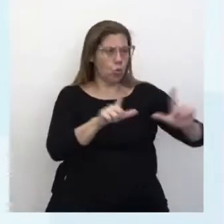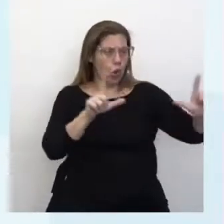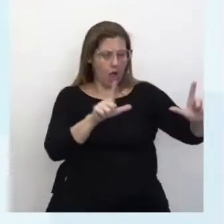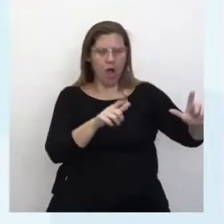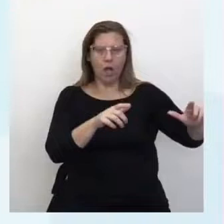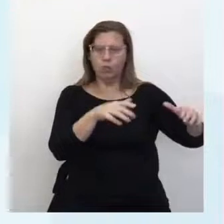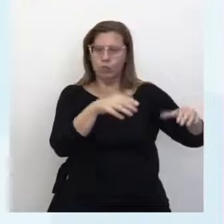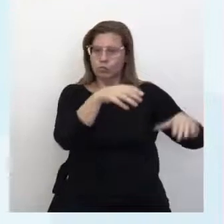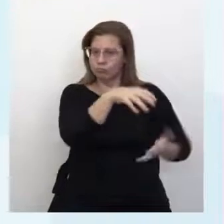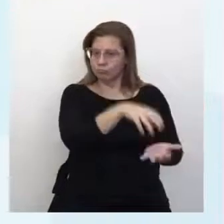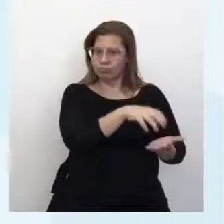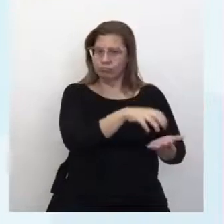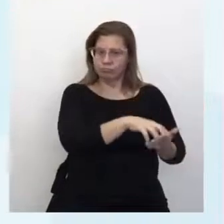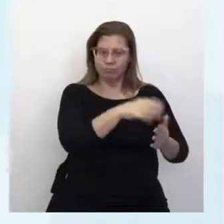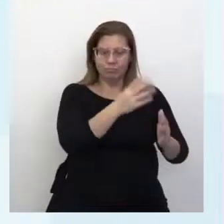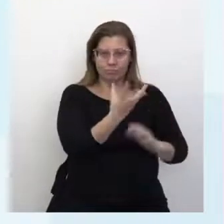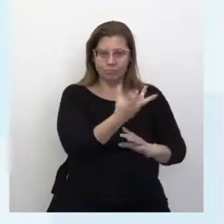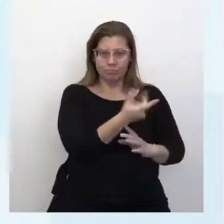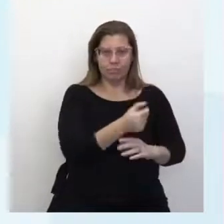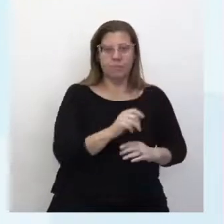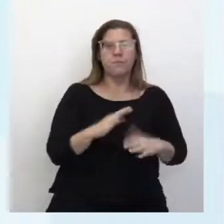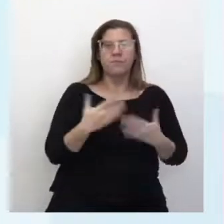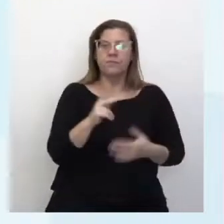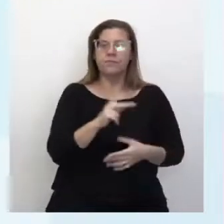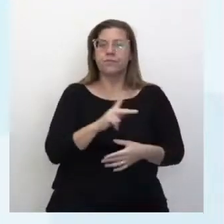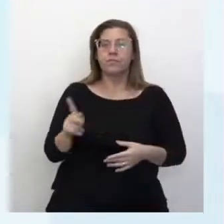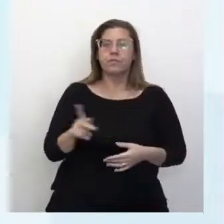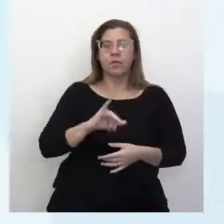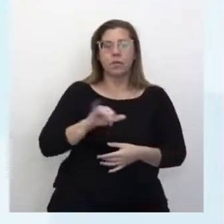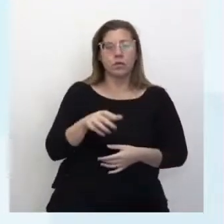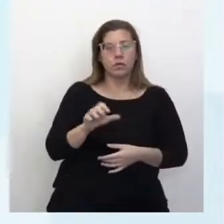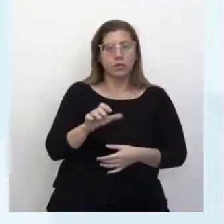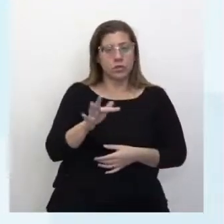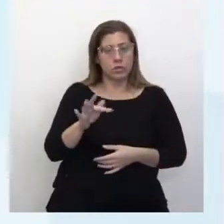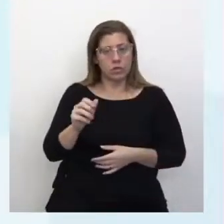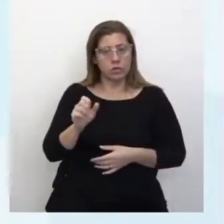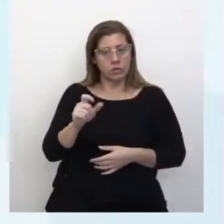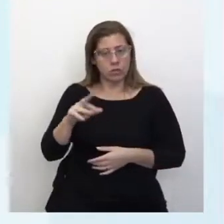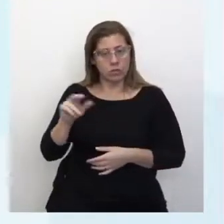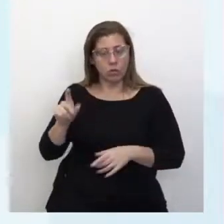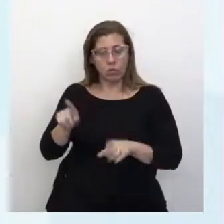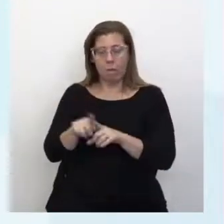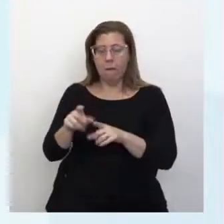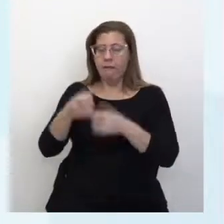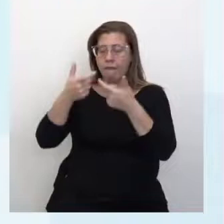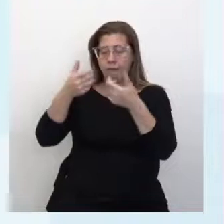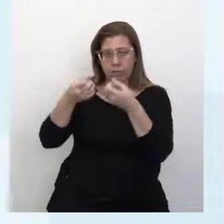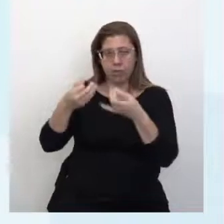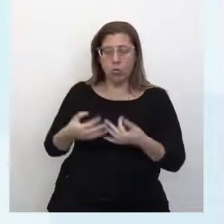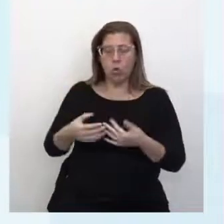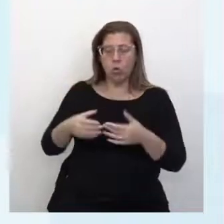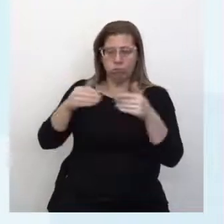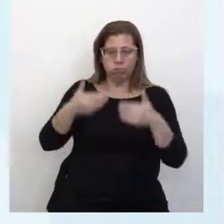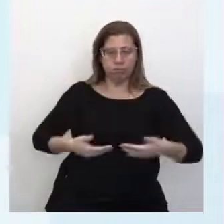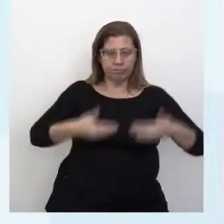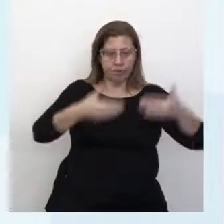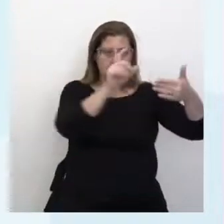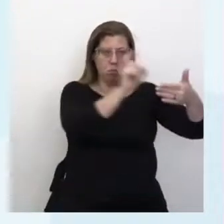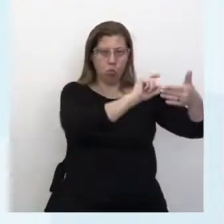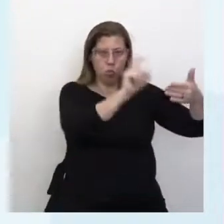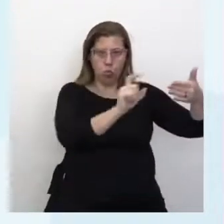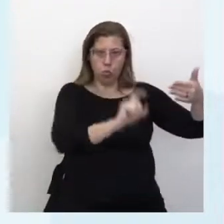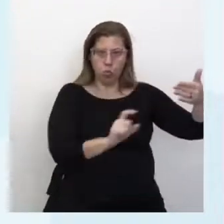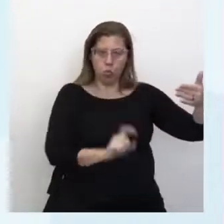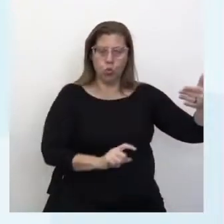galerias de arte, né? Muito bem. O professor Jefferson citou o grafite também, né, nas ruas e os museus, né, que